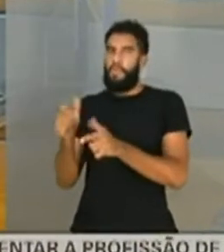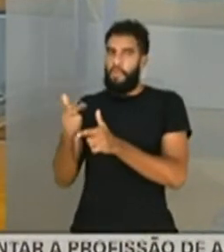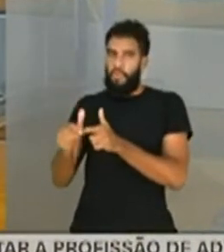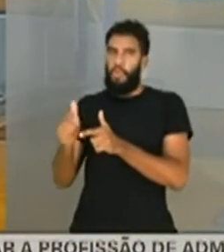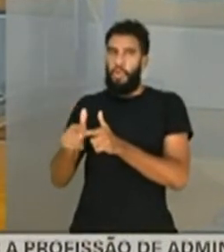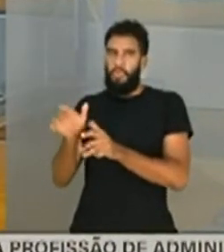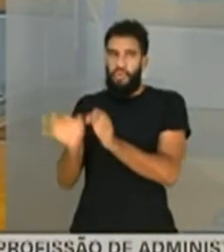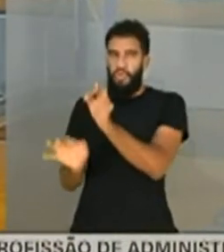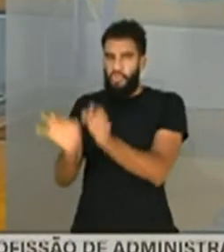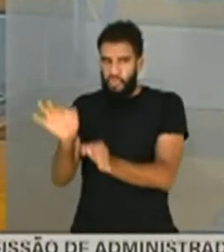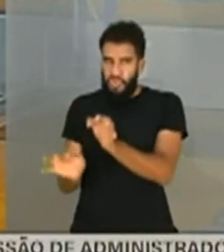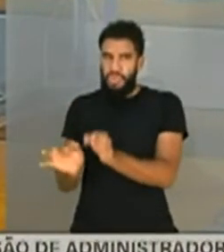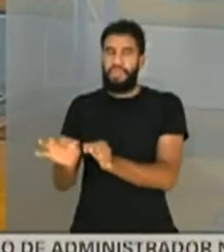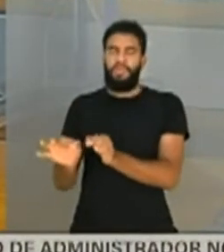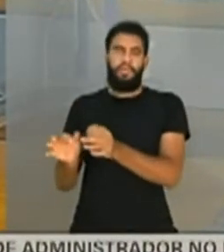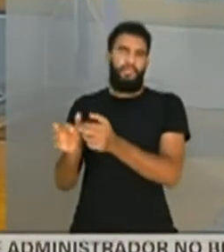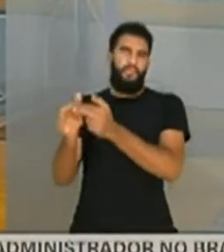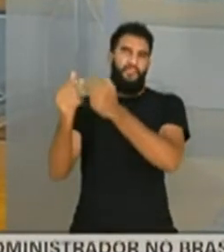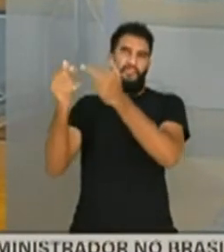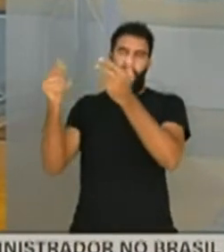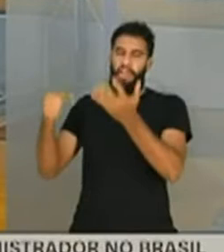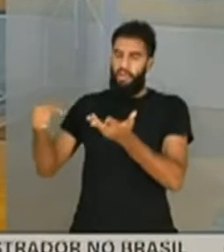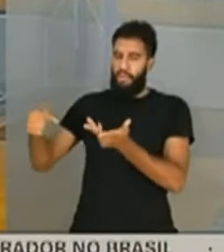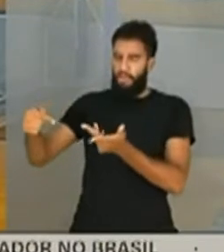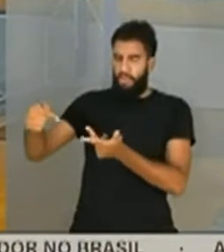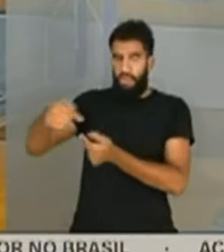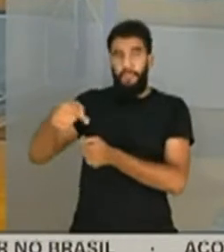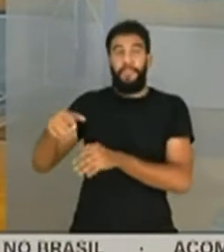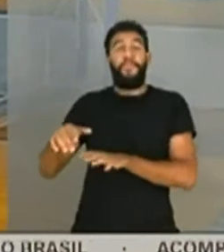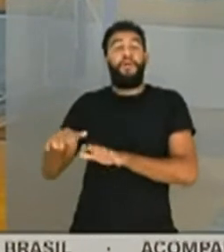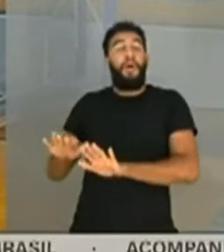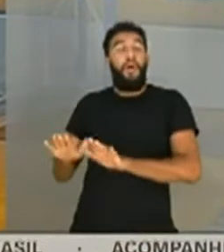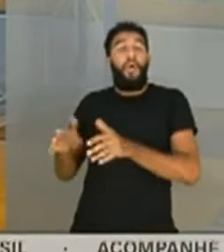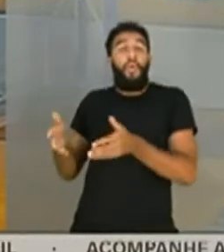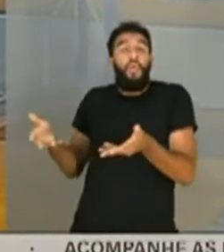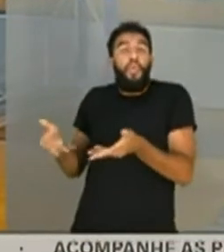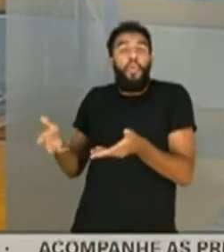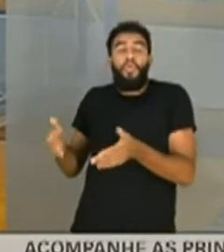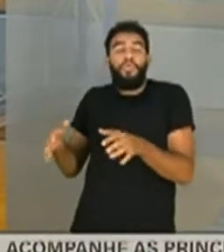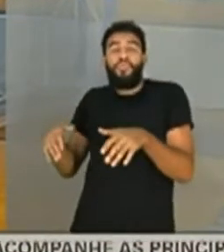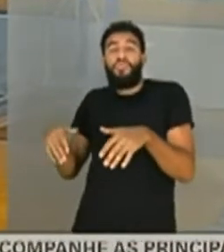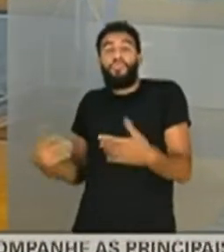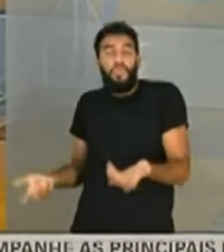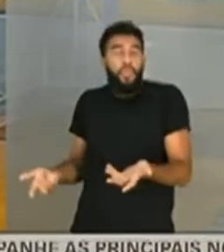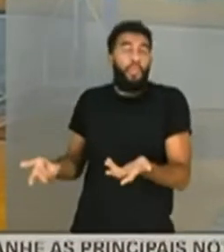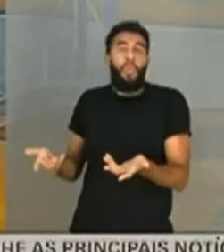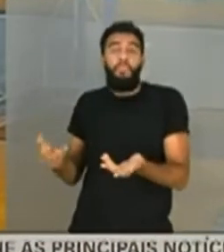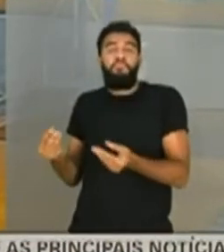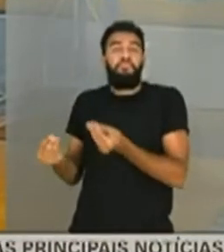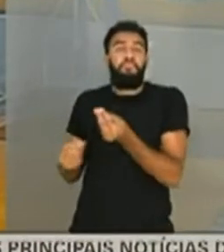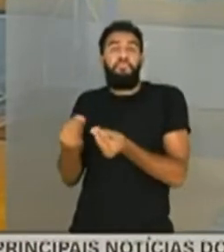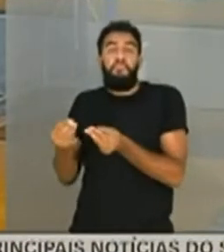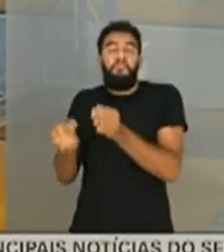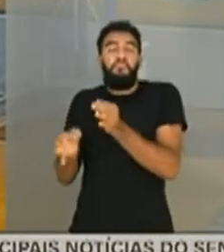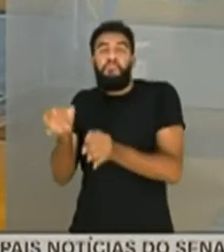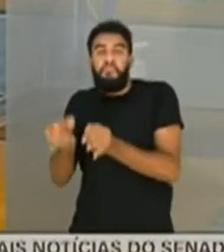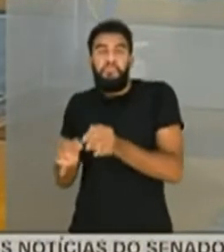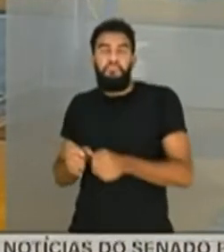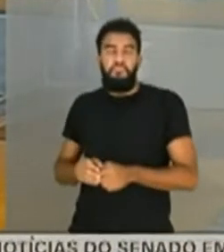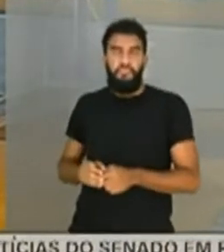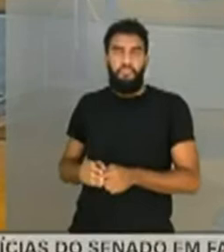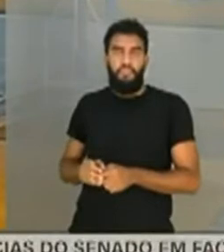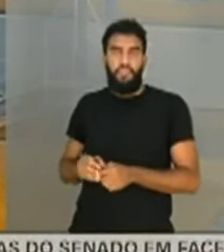de várias matizes. Qual a situação hoje da Rede Brasil? Como mantém